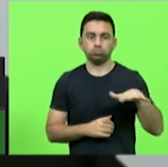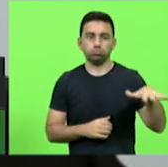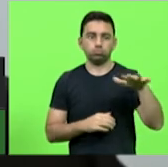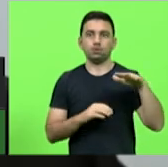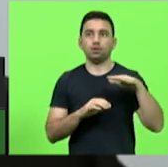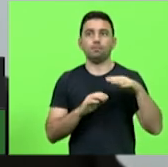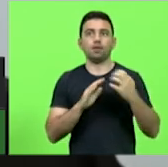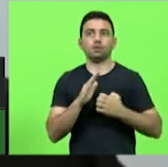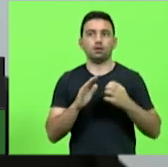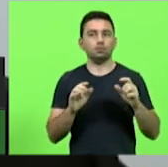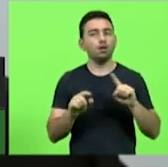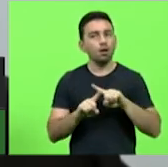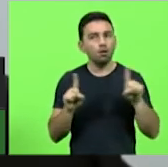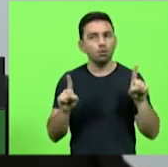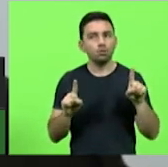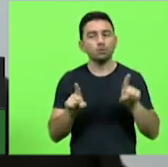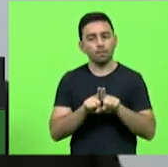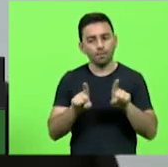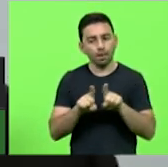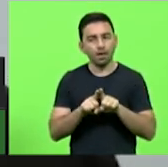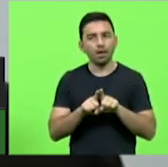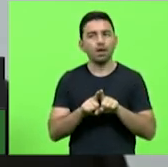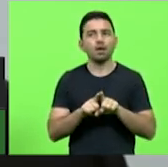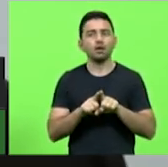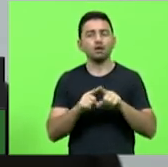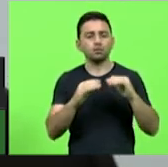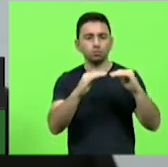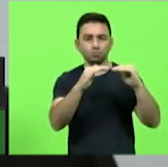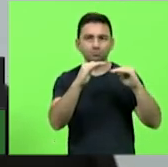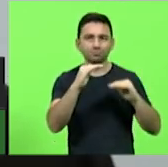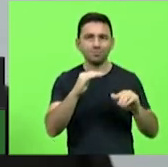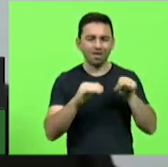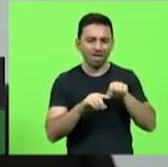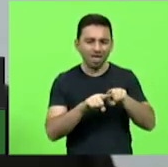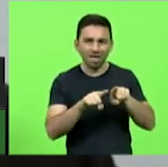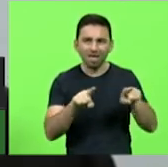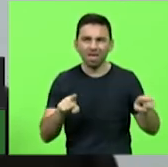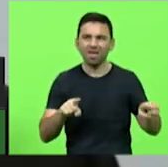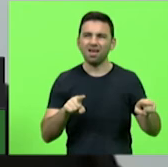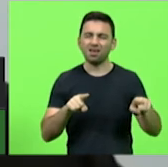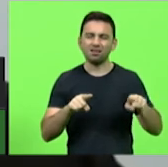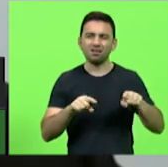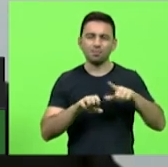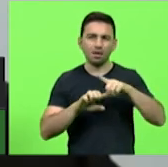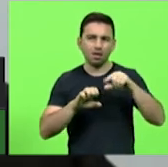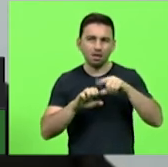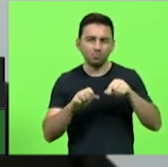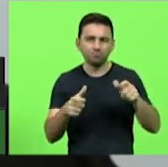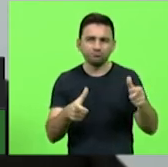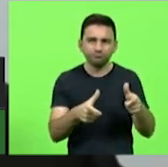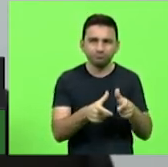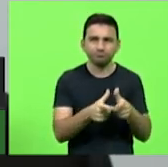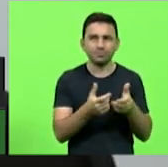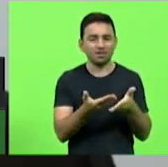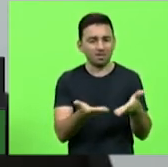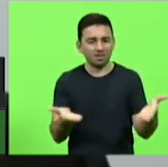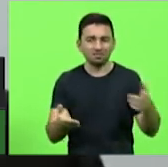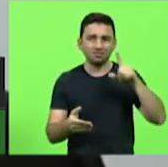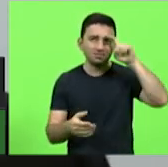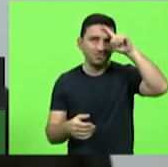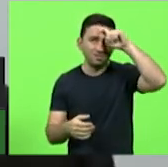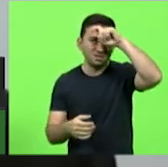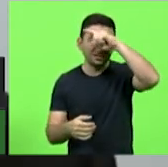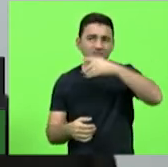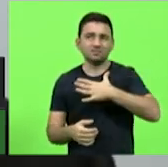pequeno que não conseguiu mais pagar. Porque o grande tem financiamento, tem um monte de coisa boa que ele consegue. Agora o pequeno tá